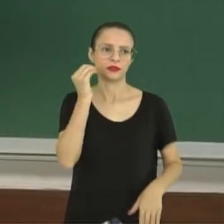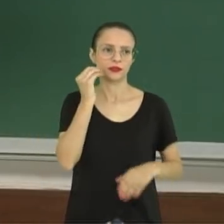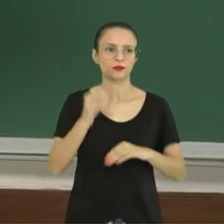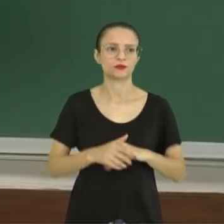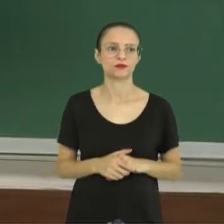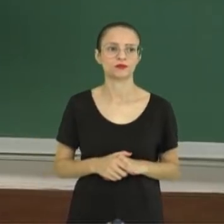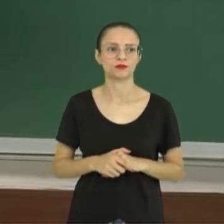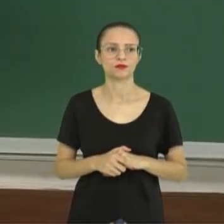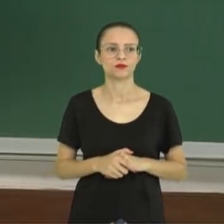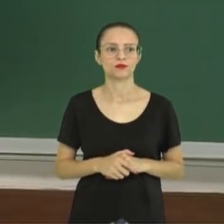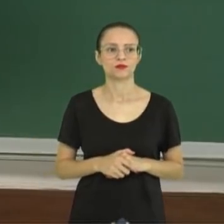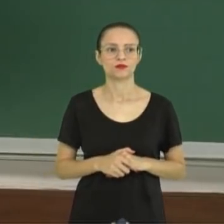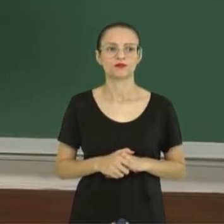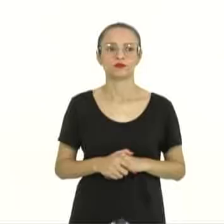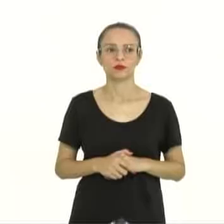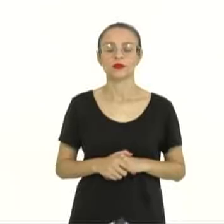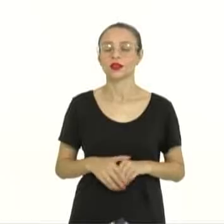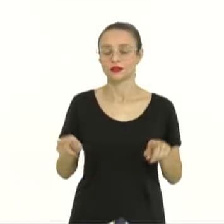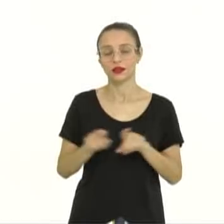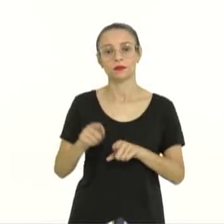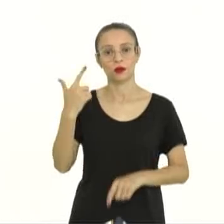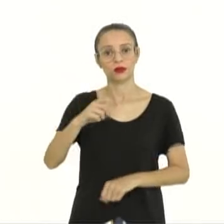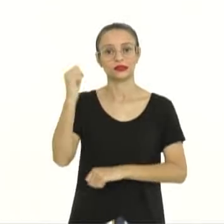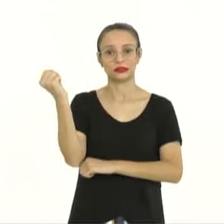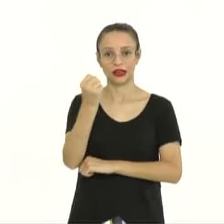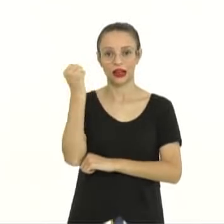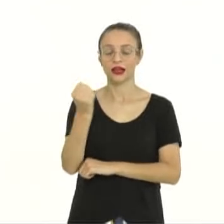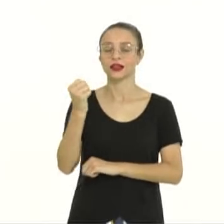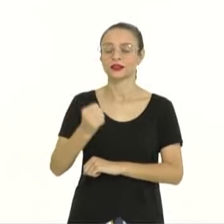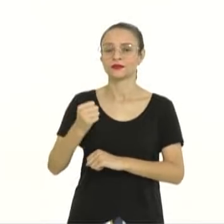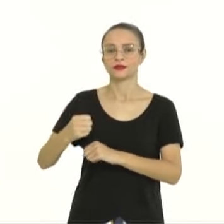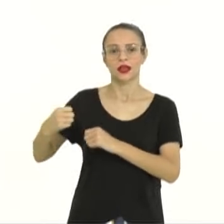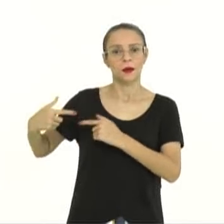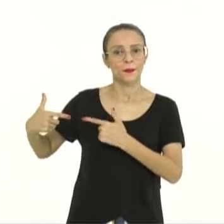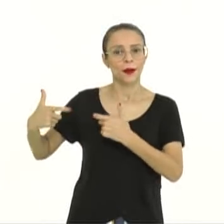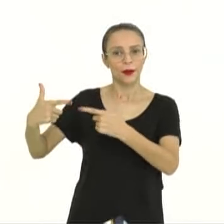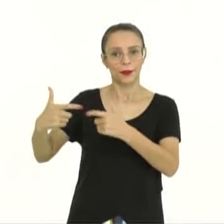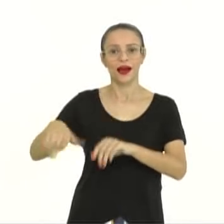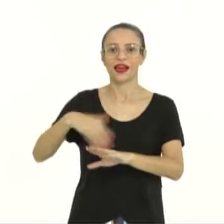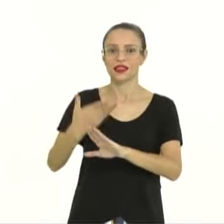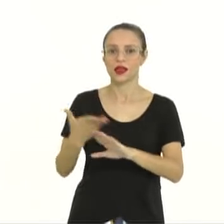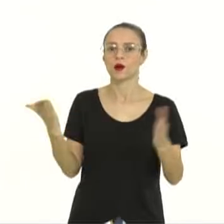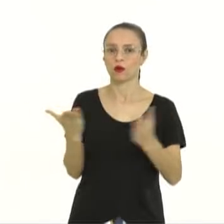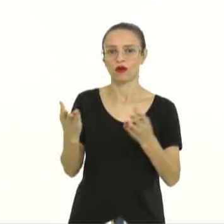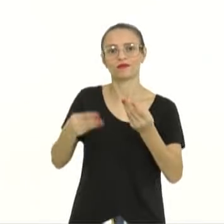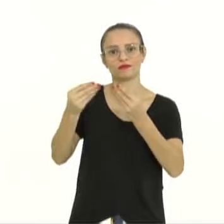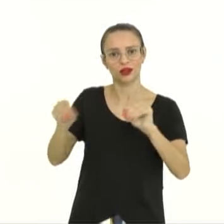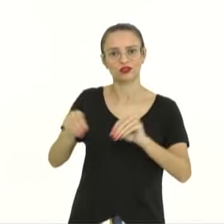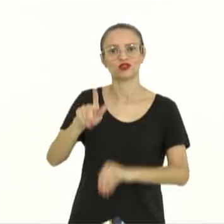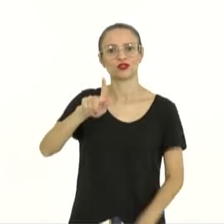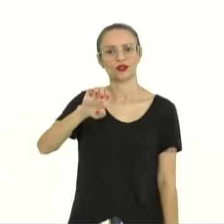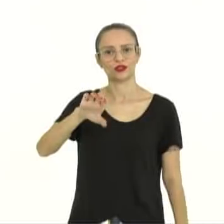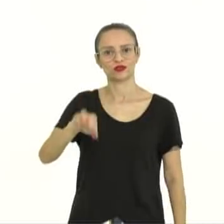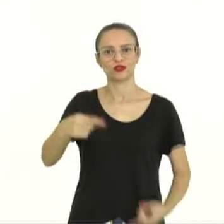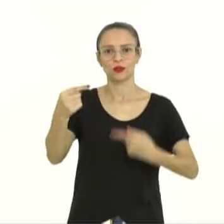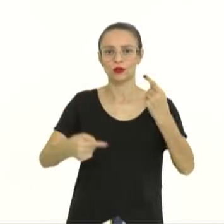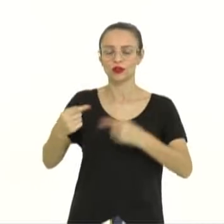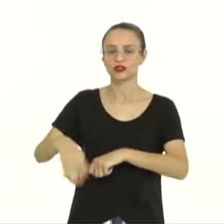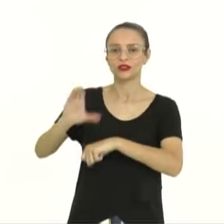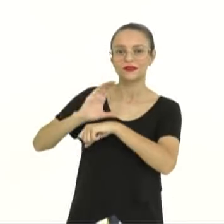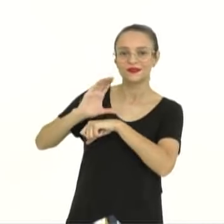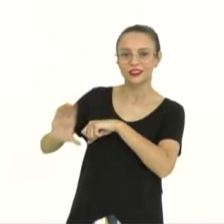parcerias. Outro caso grave são os conflitos que ainda acontecem lá, que ainda prejudicam essa geopolítica, né? Os